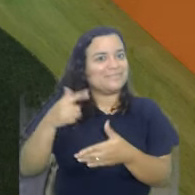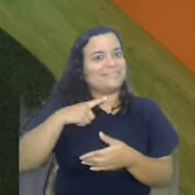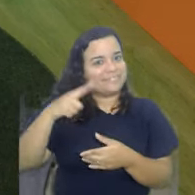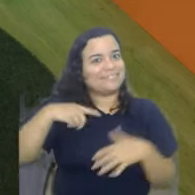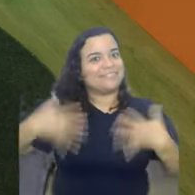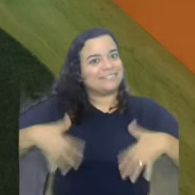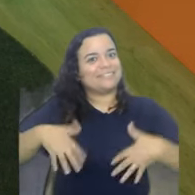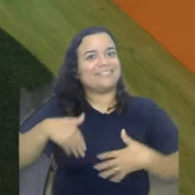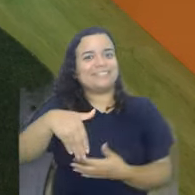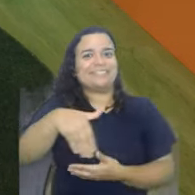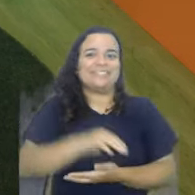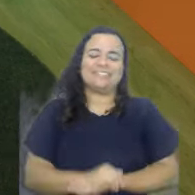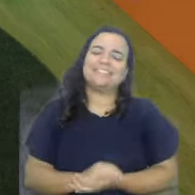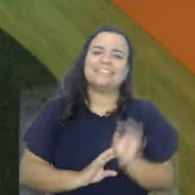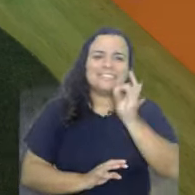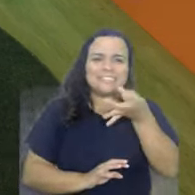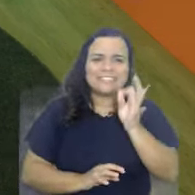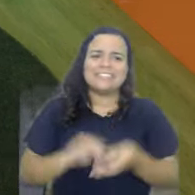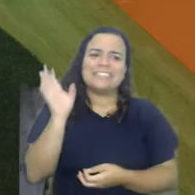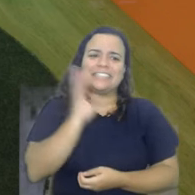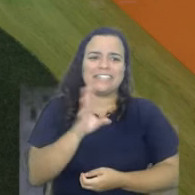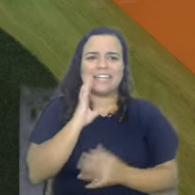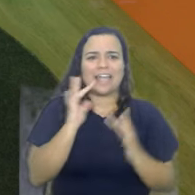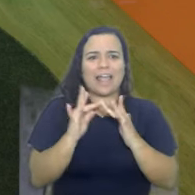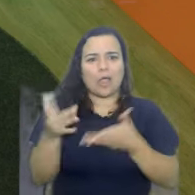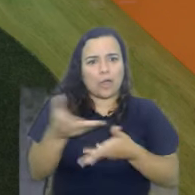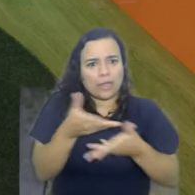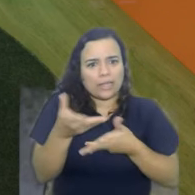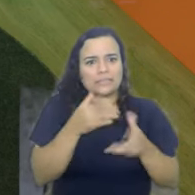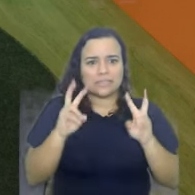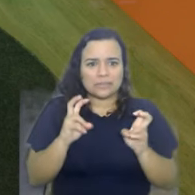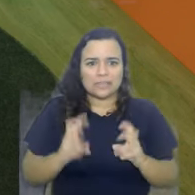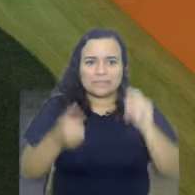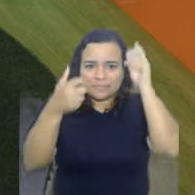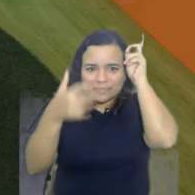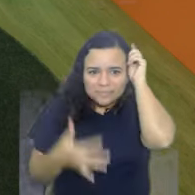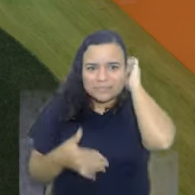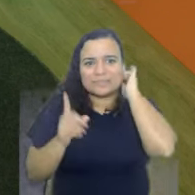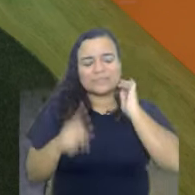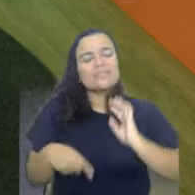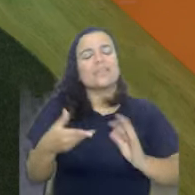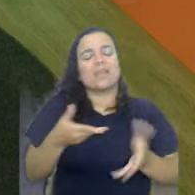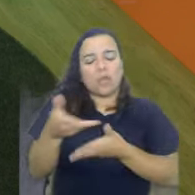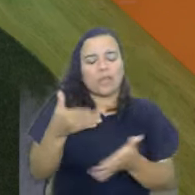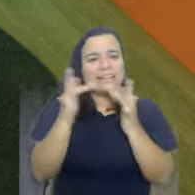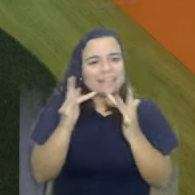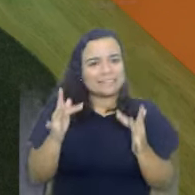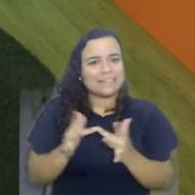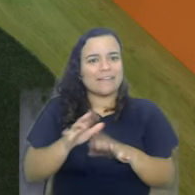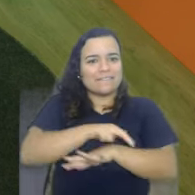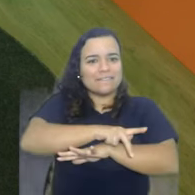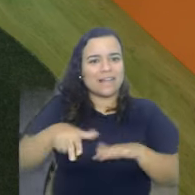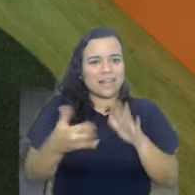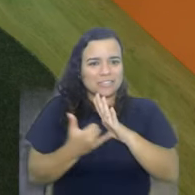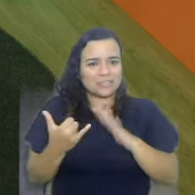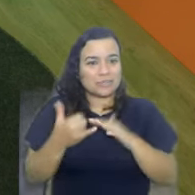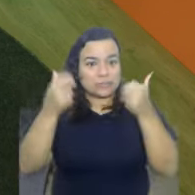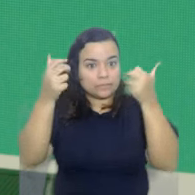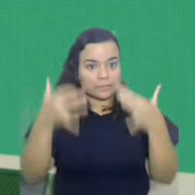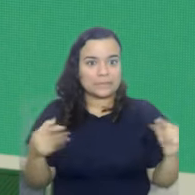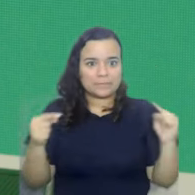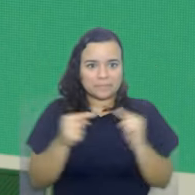legal e quando eh são as conexões né Eh conectar de diversas instituições com o mesmo com o mesmo fim né com